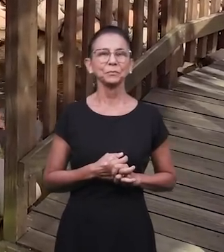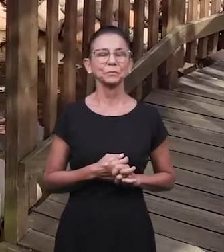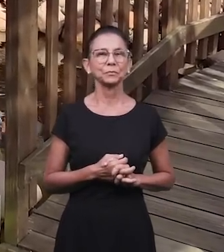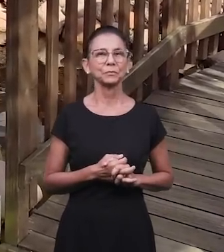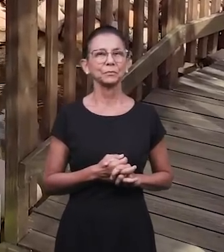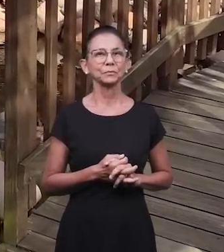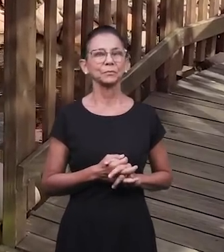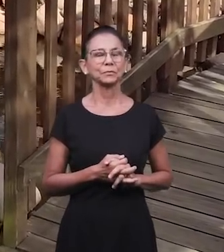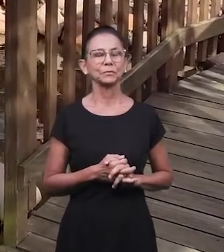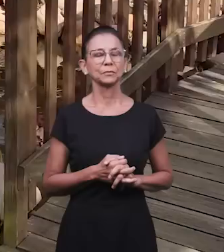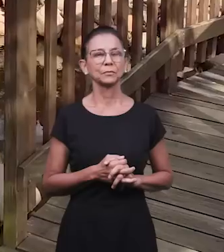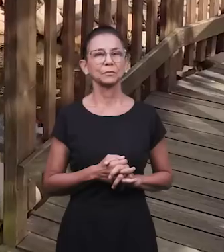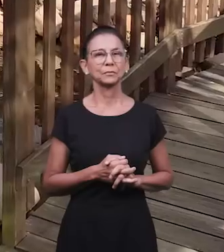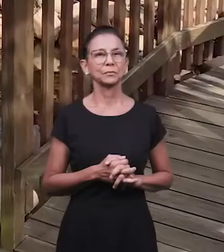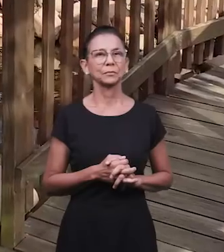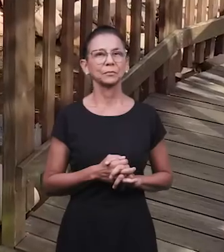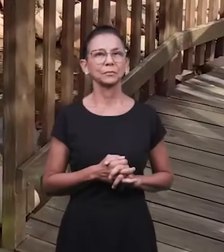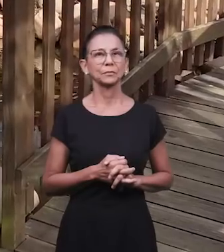experiência.